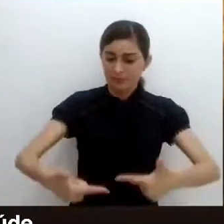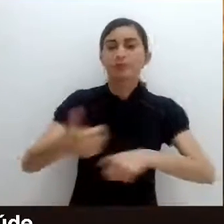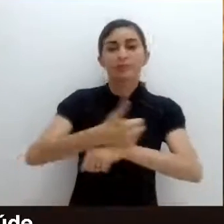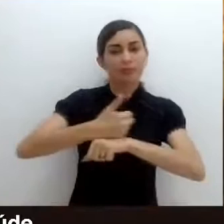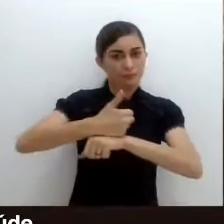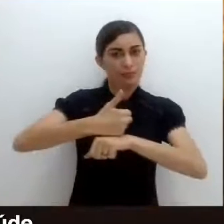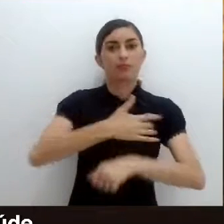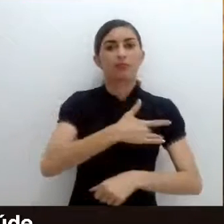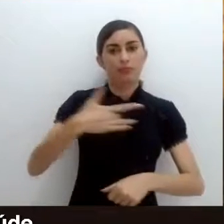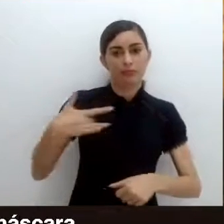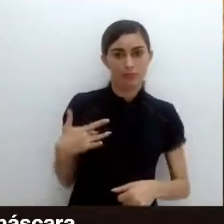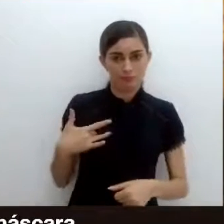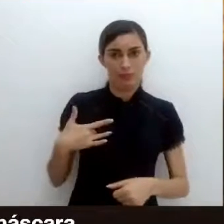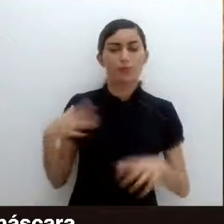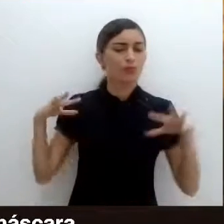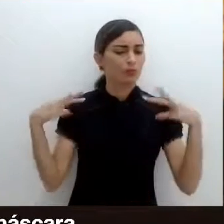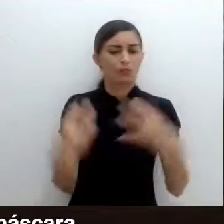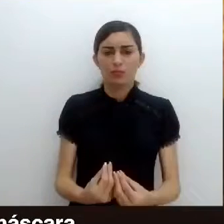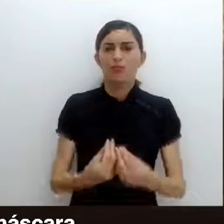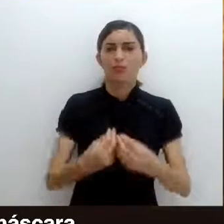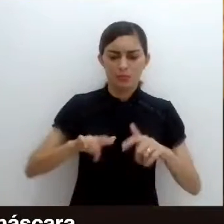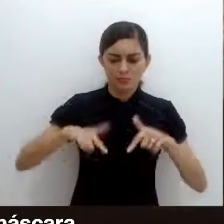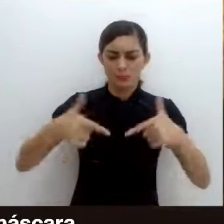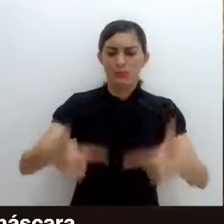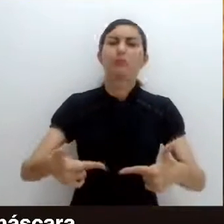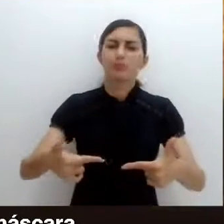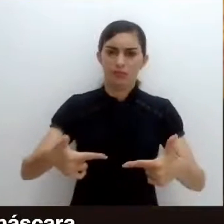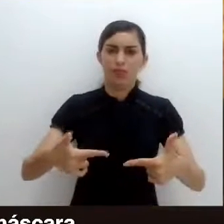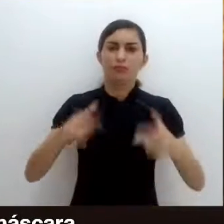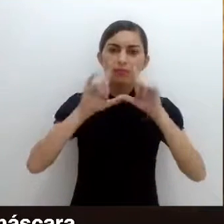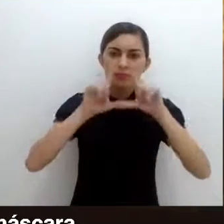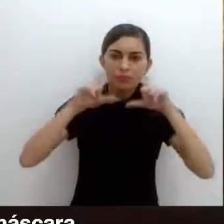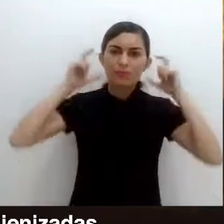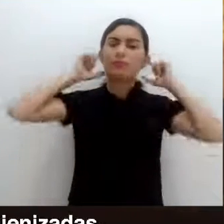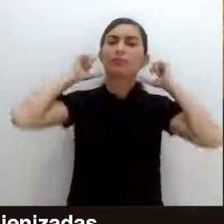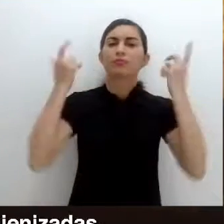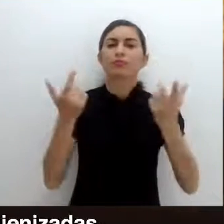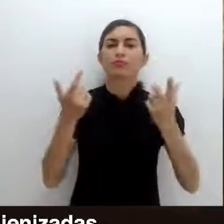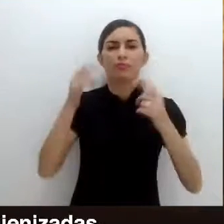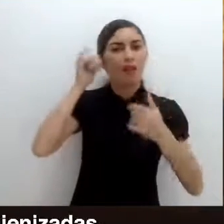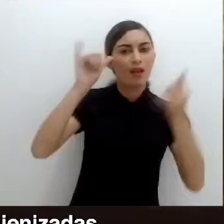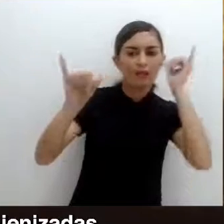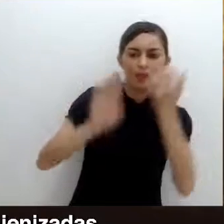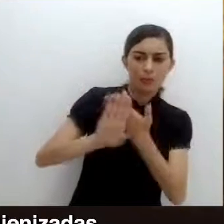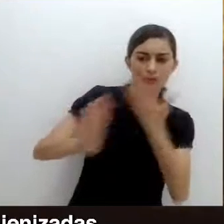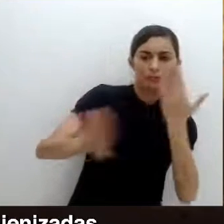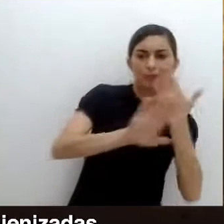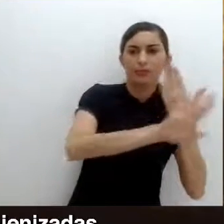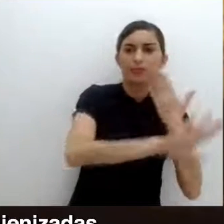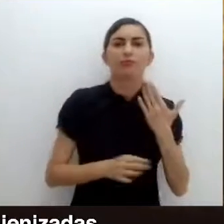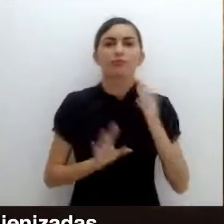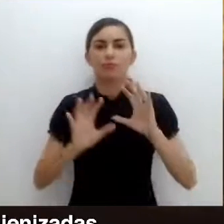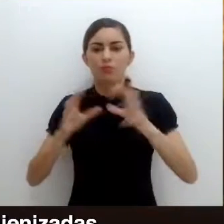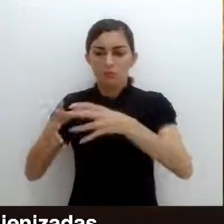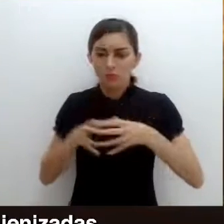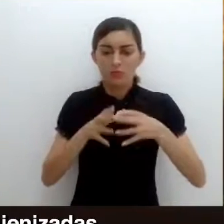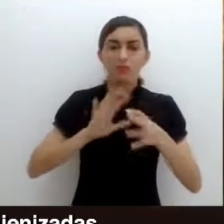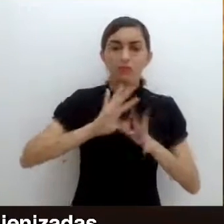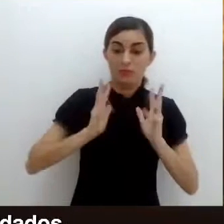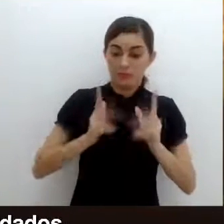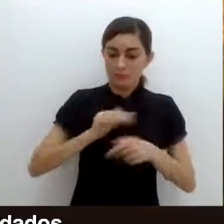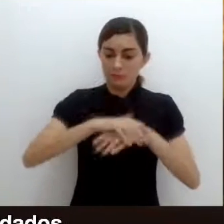de nossos profissionais de saúde e de todos que têm feito a sua parte, usando máscara, evitando aglomerações e mantendo as mãos